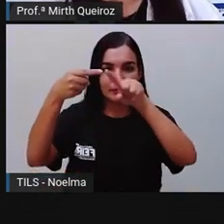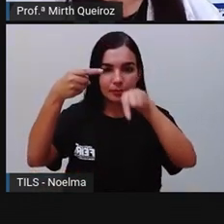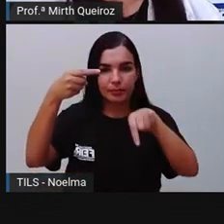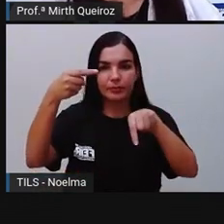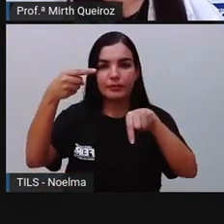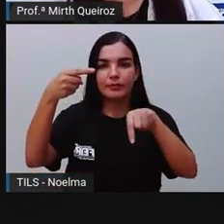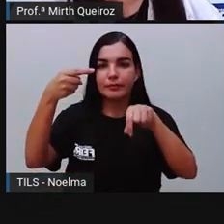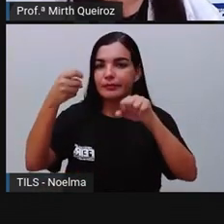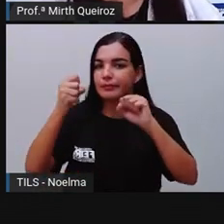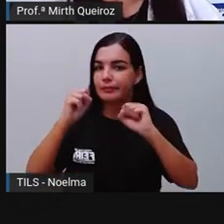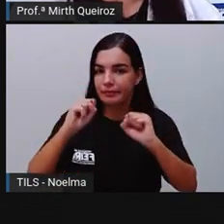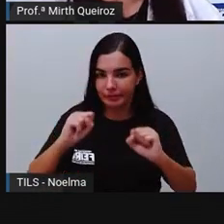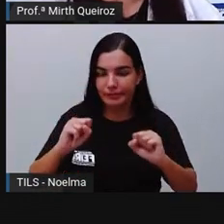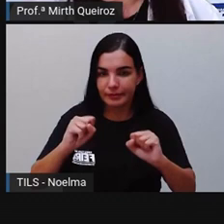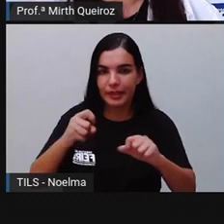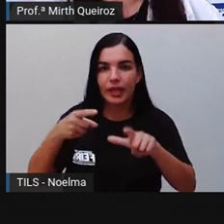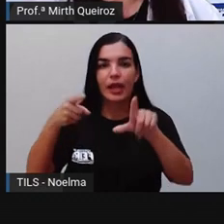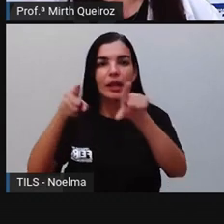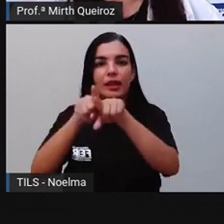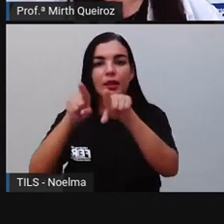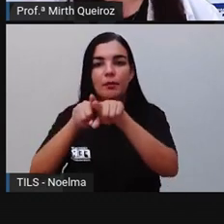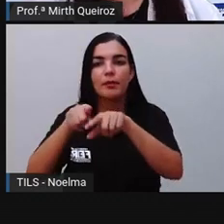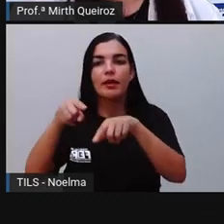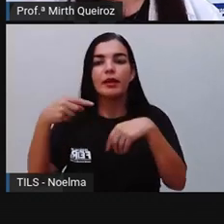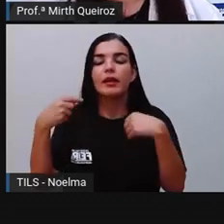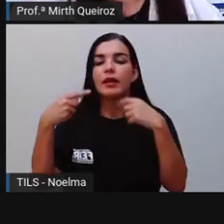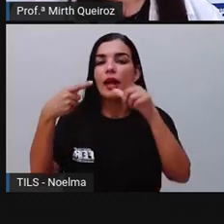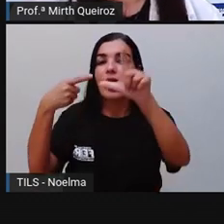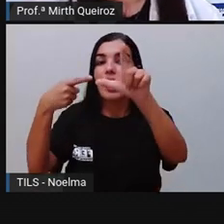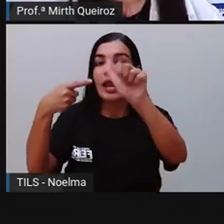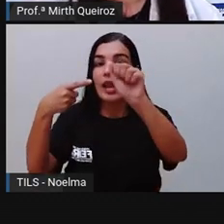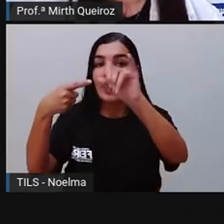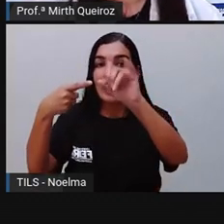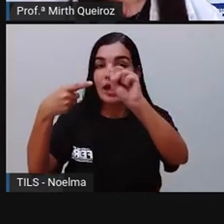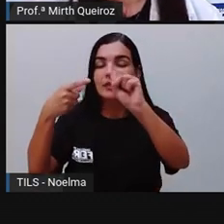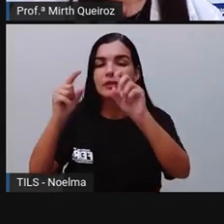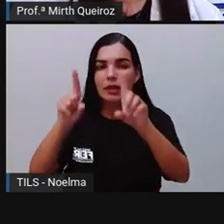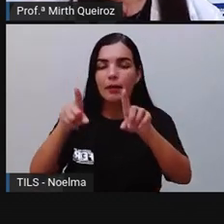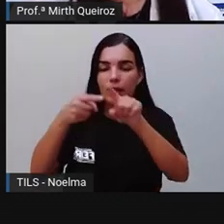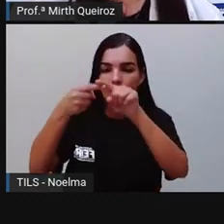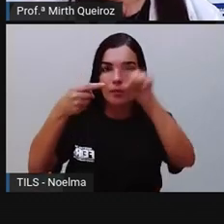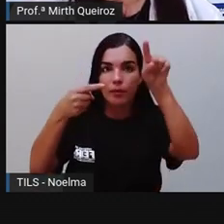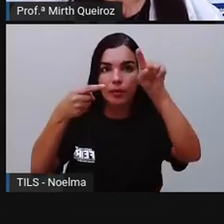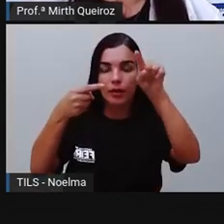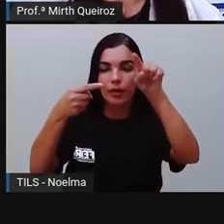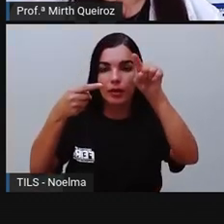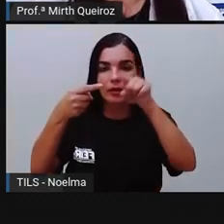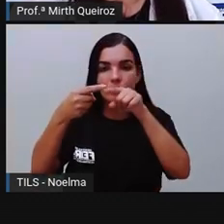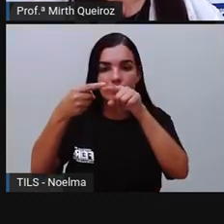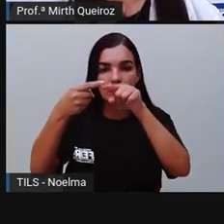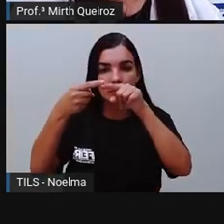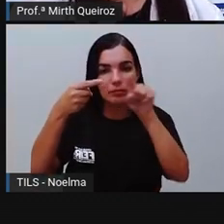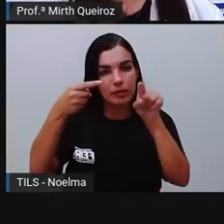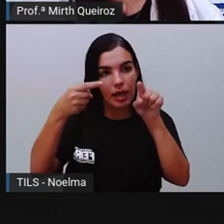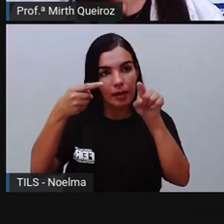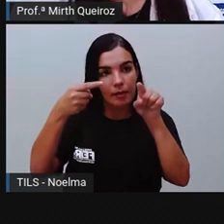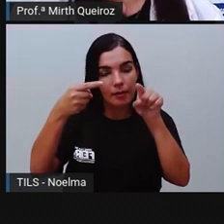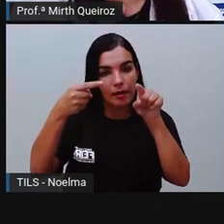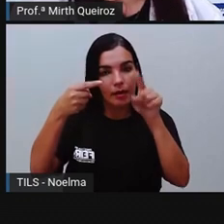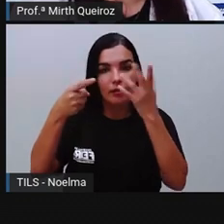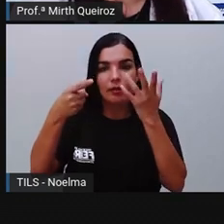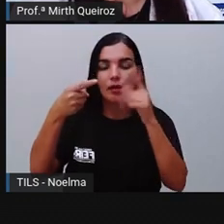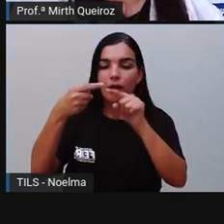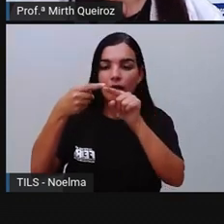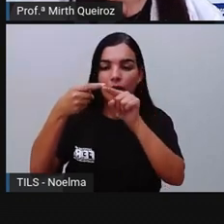com Marisa ou Júlia com Ricardo. Ou eu posso fazer o seguinte, Laís com Fábio, Laís